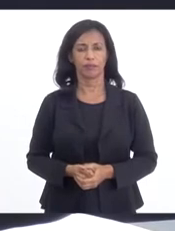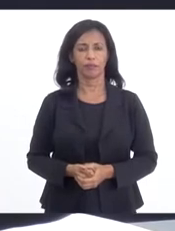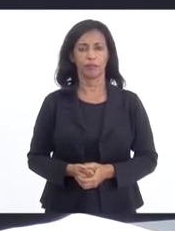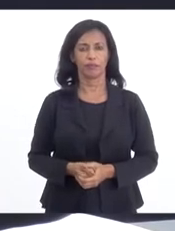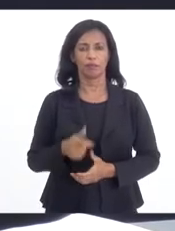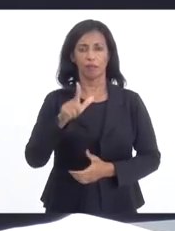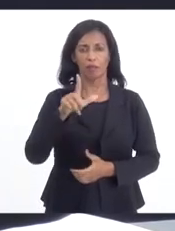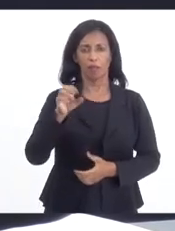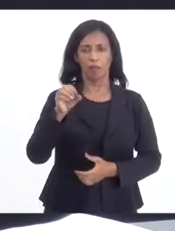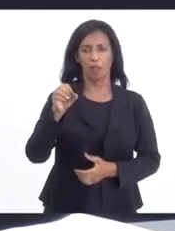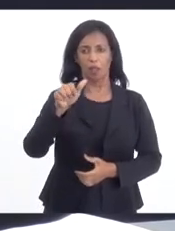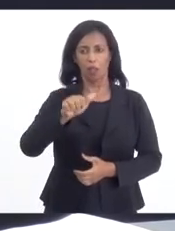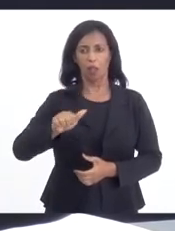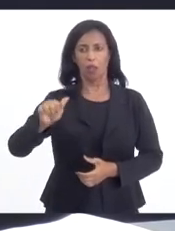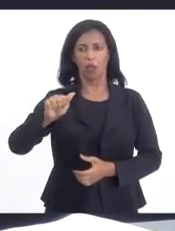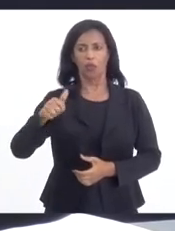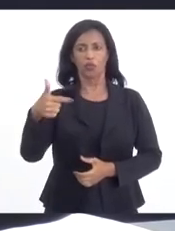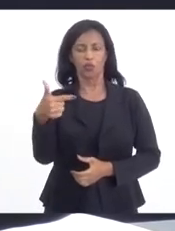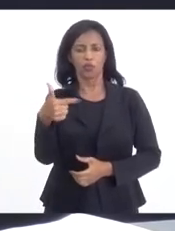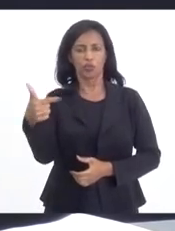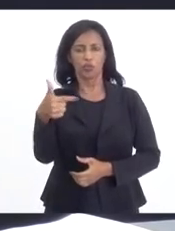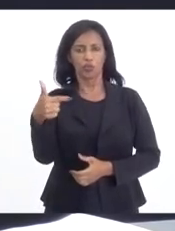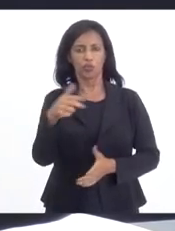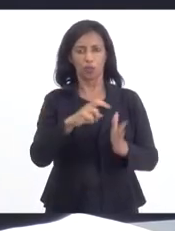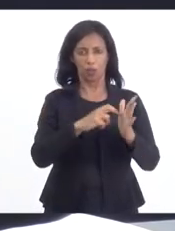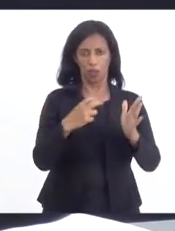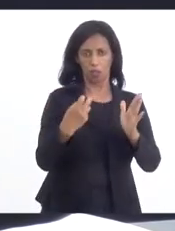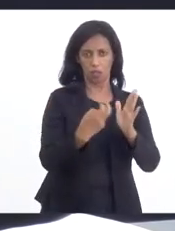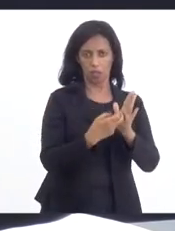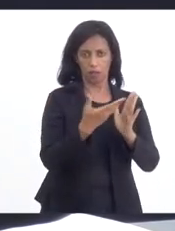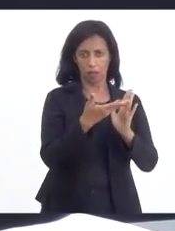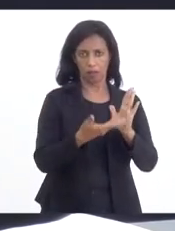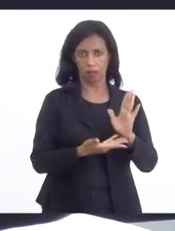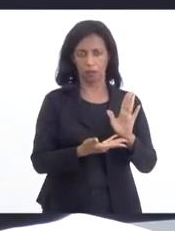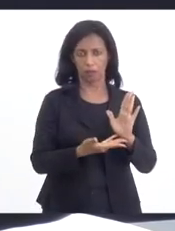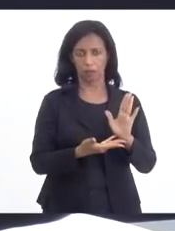a LOA de 22, do seu ponto de vista das emendas.